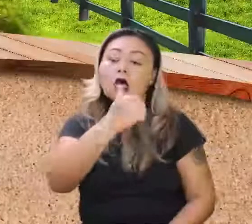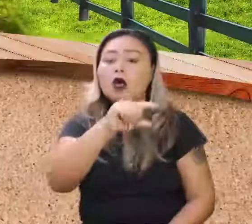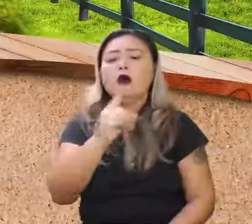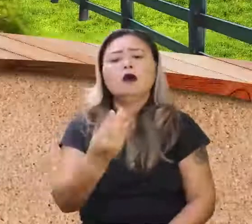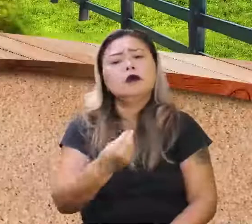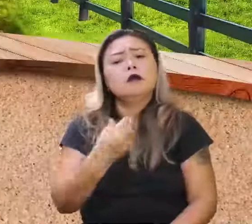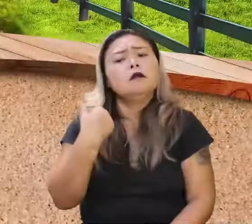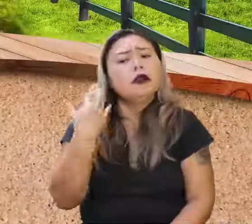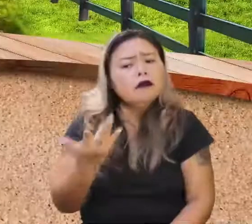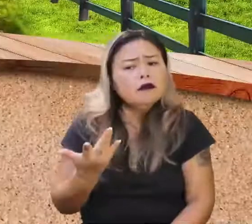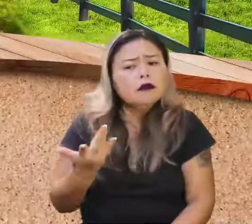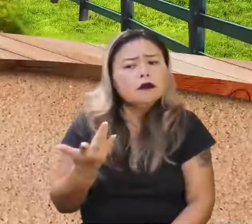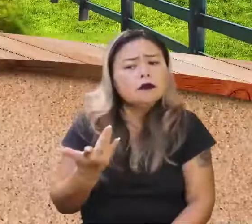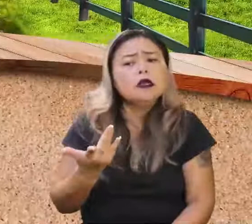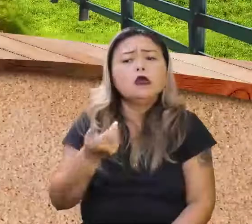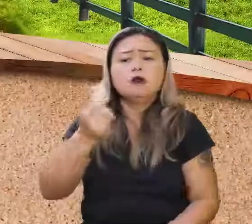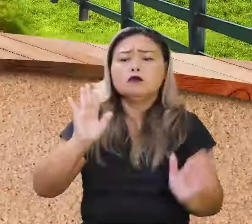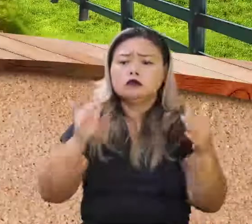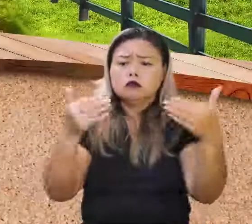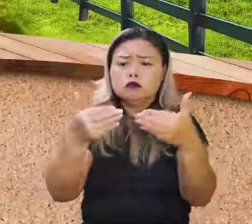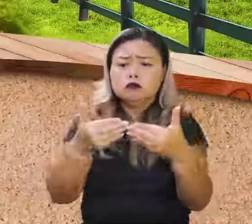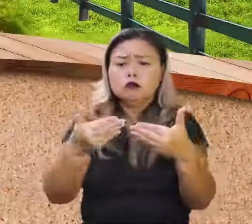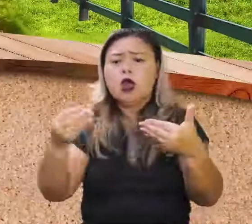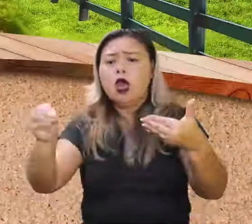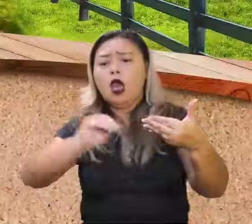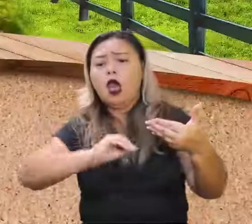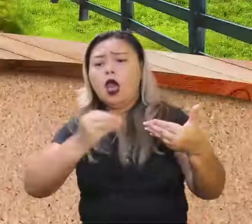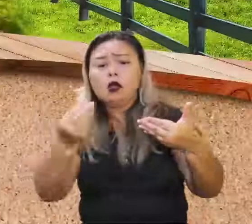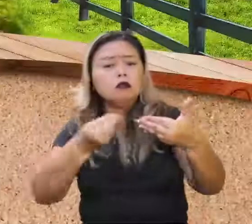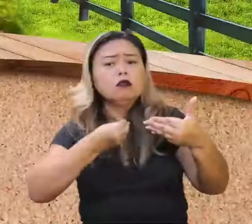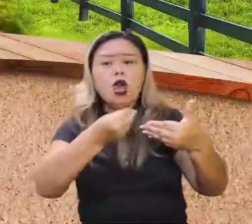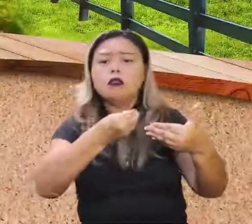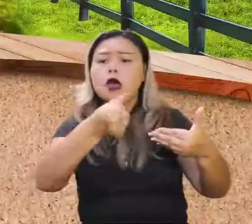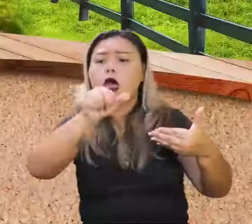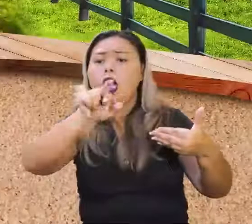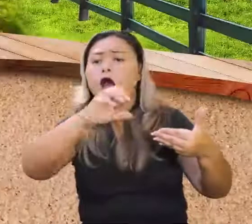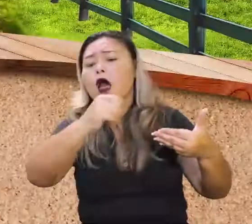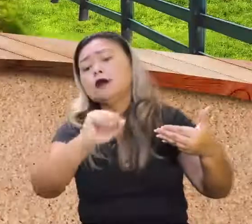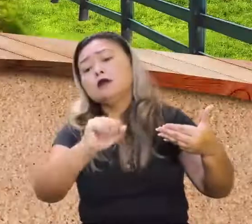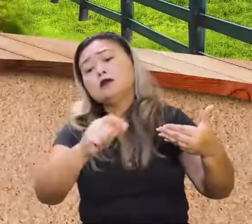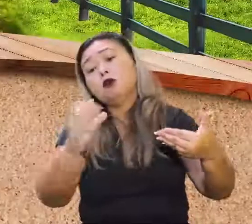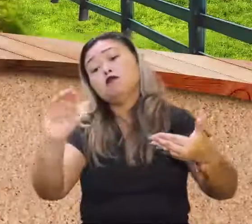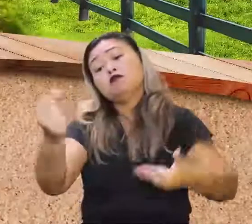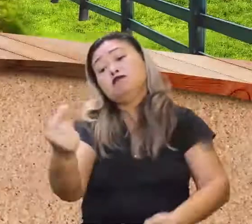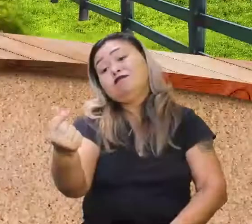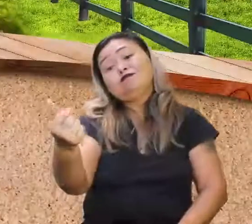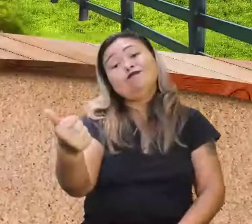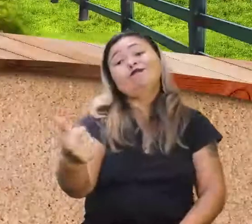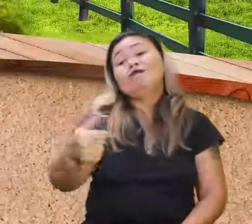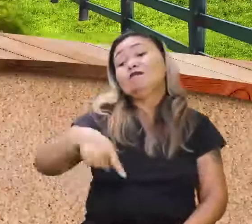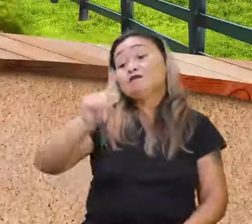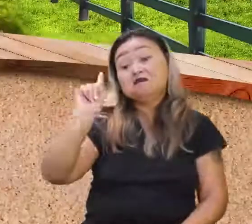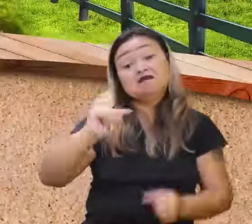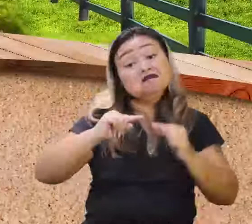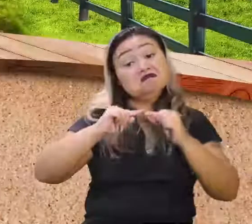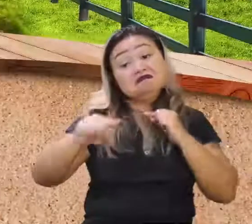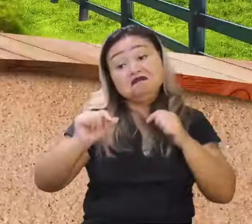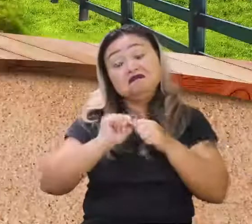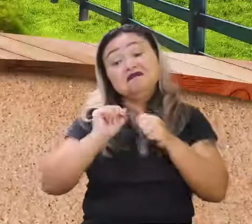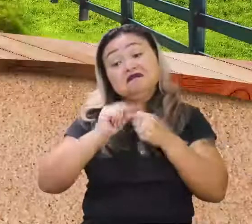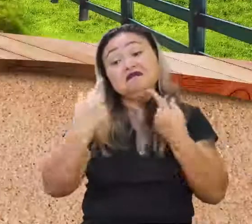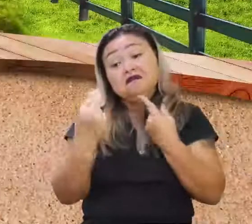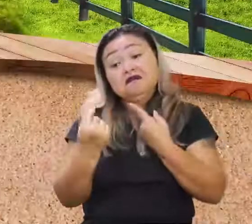vai fazer o sistema intensivo e fornecer somente ração, não é economicamente viável. Principalmente que